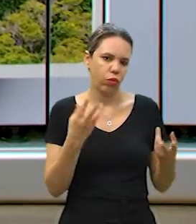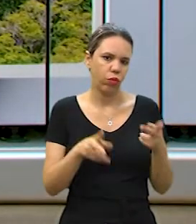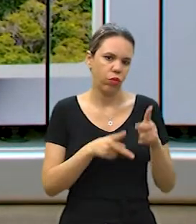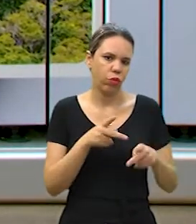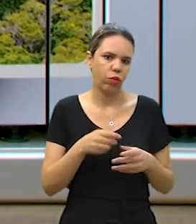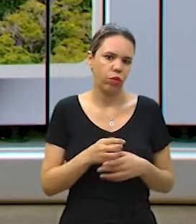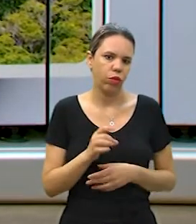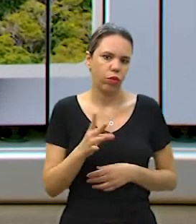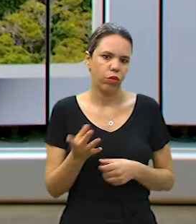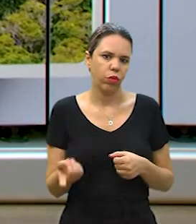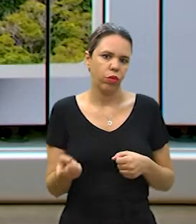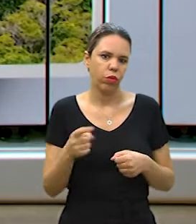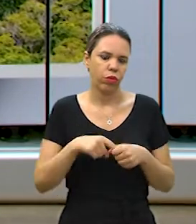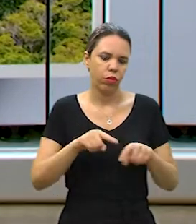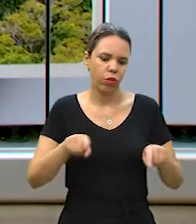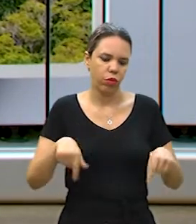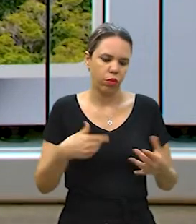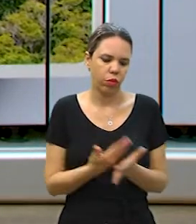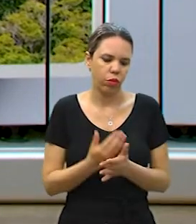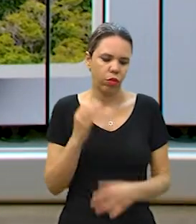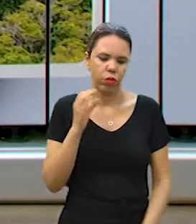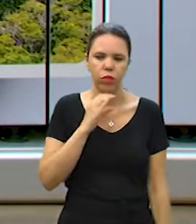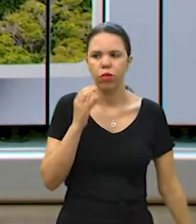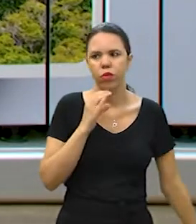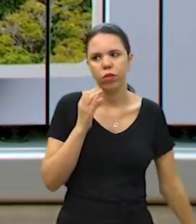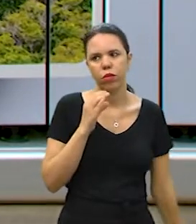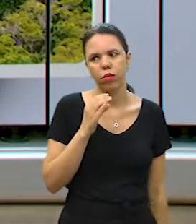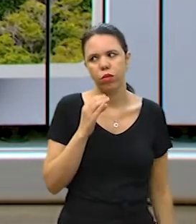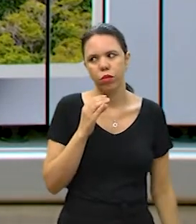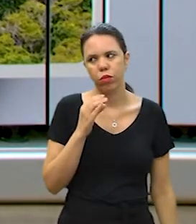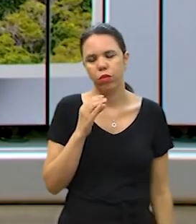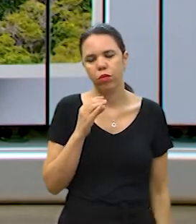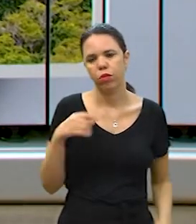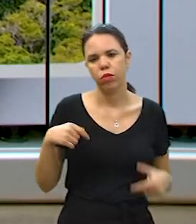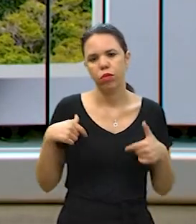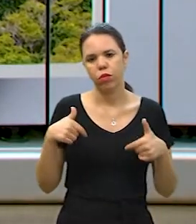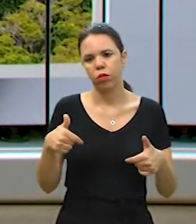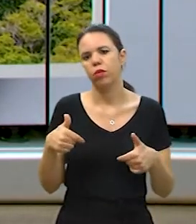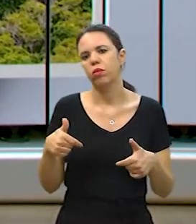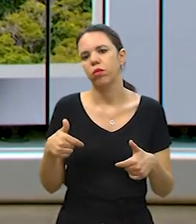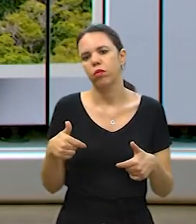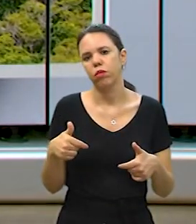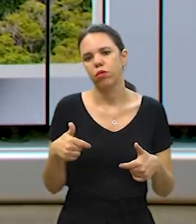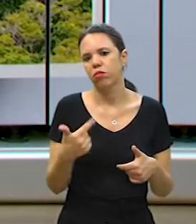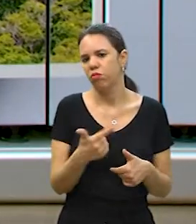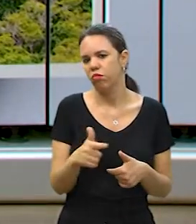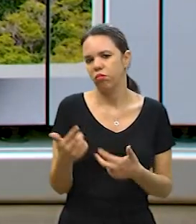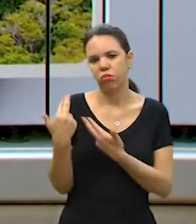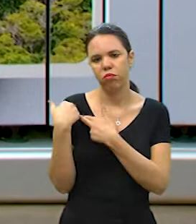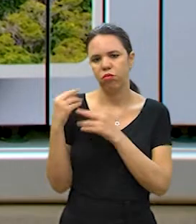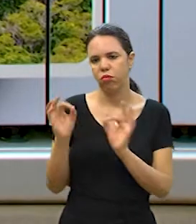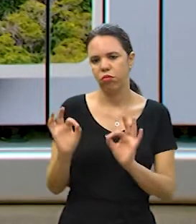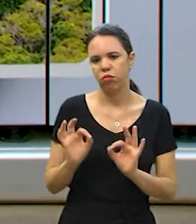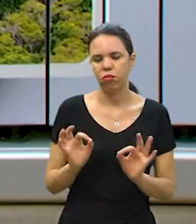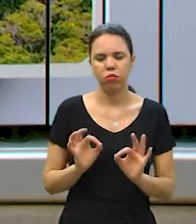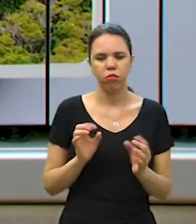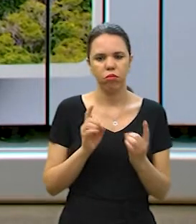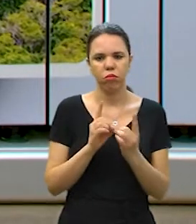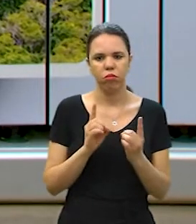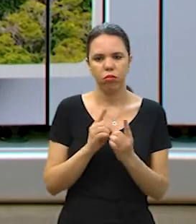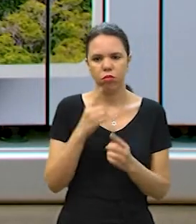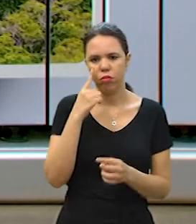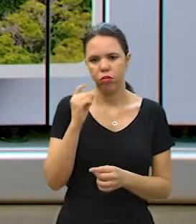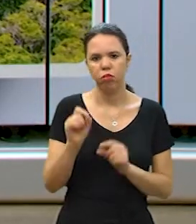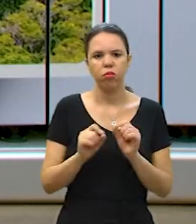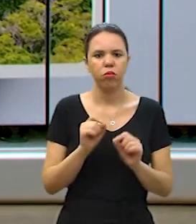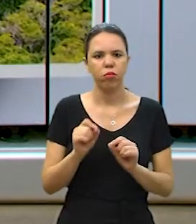foi: voltem para a sala de aula imediatamente. Atitude absolutamente irresponsável para atender interesses